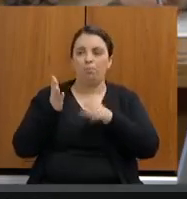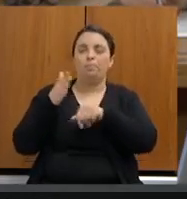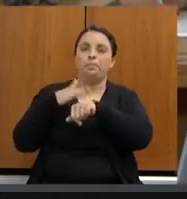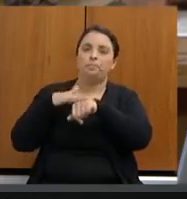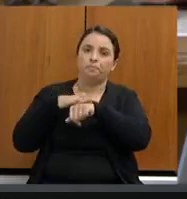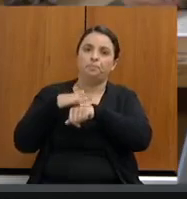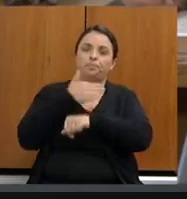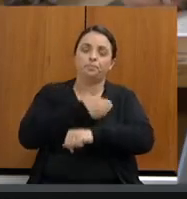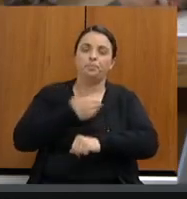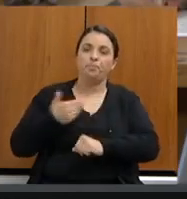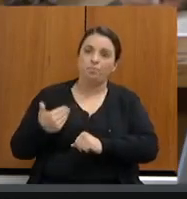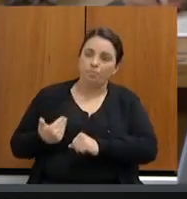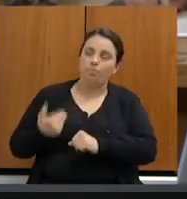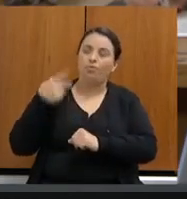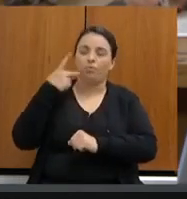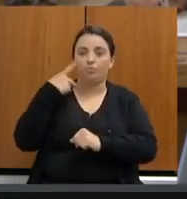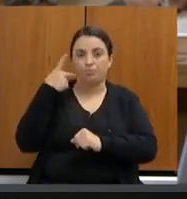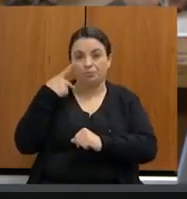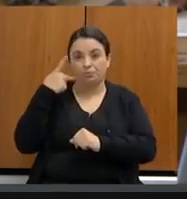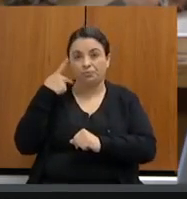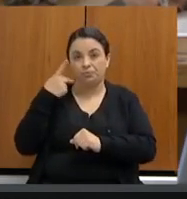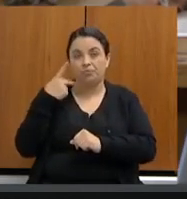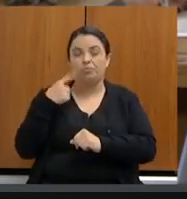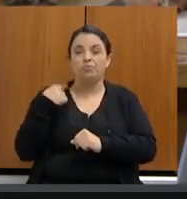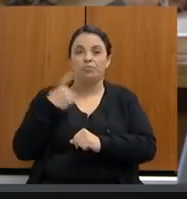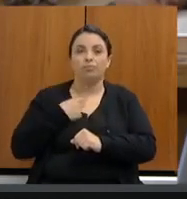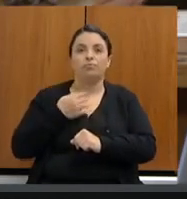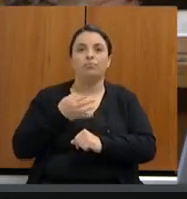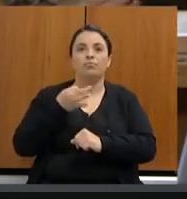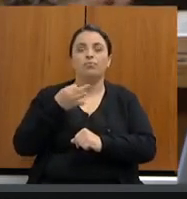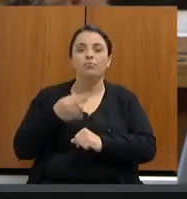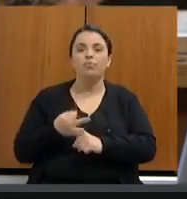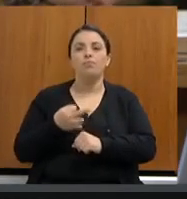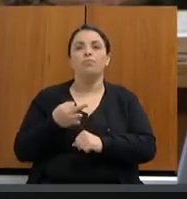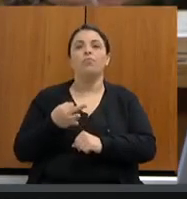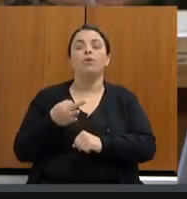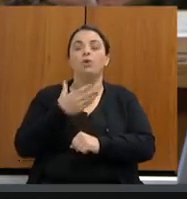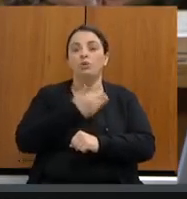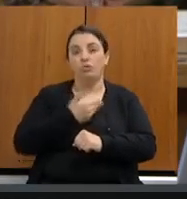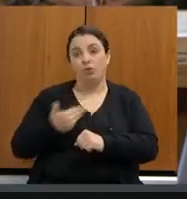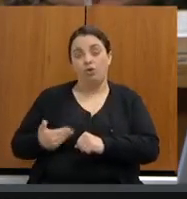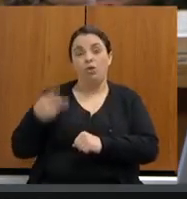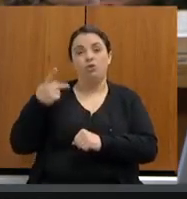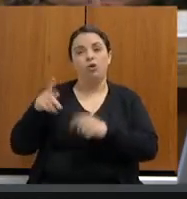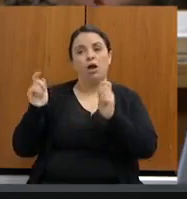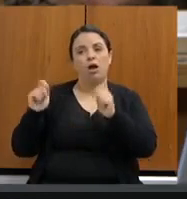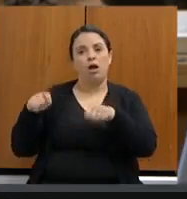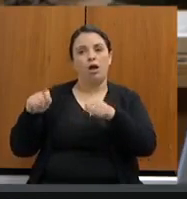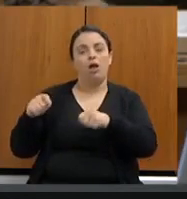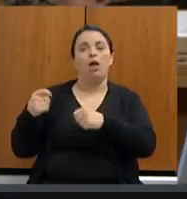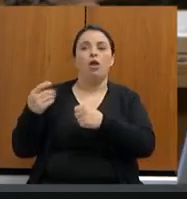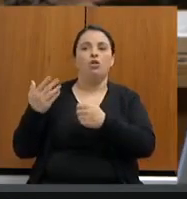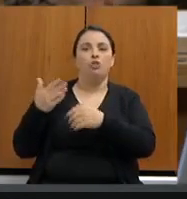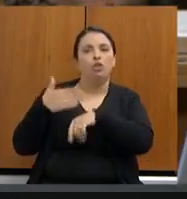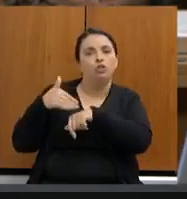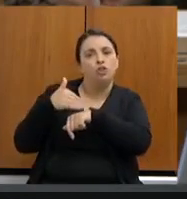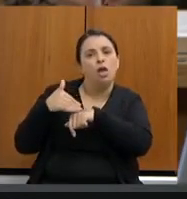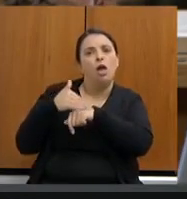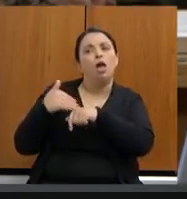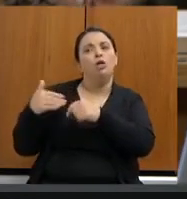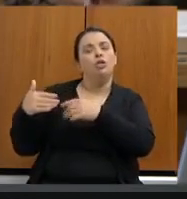com os parlamentares e tem certeza que o governo pela capacidade de diabo pela capacidade